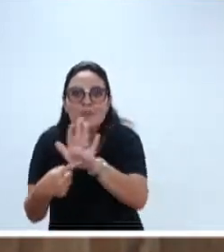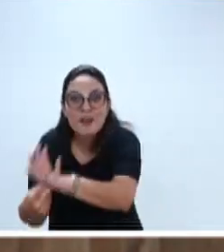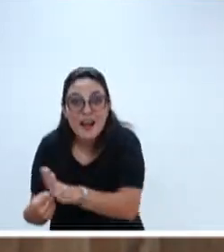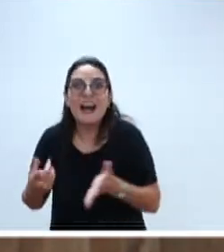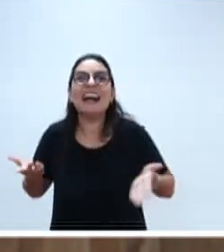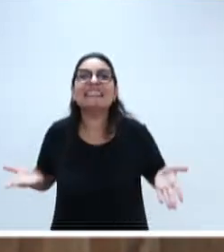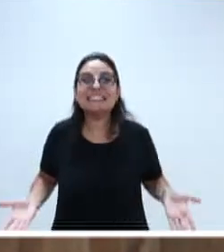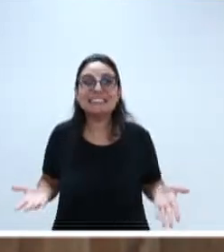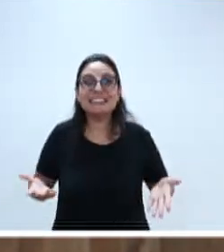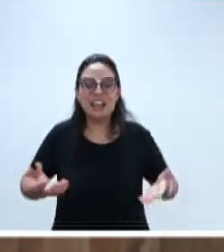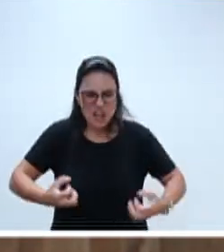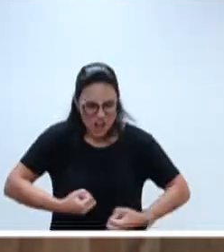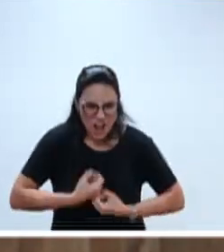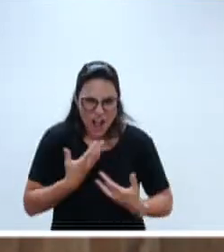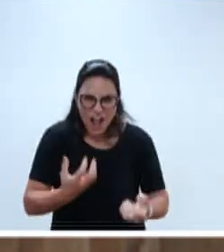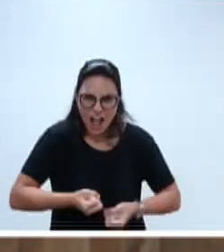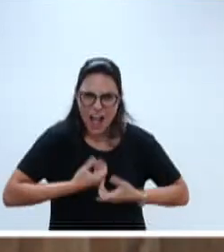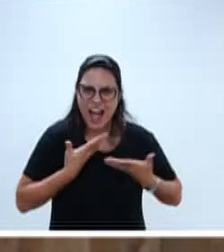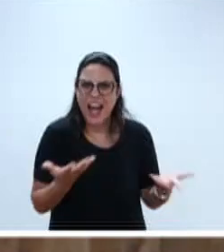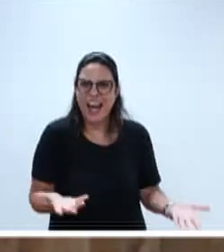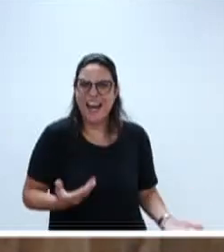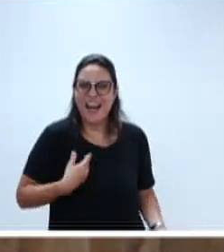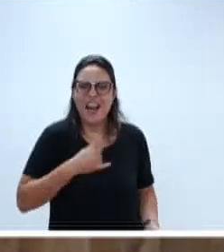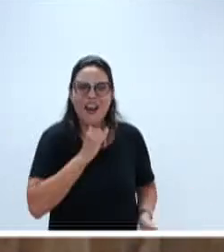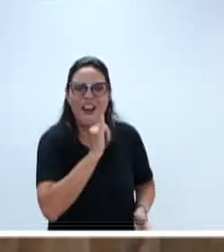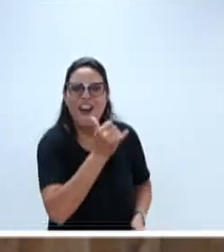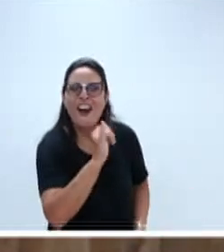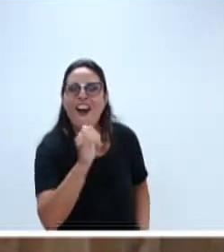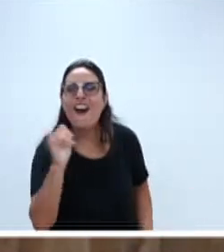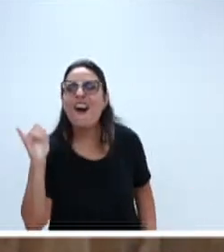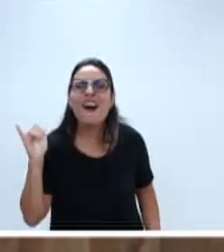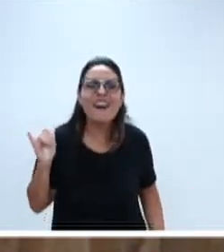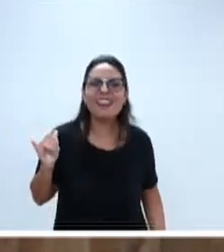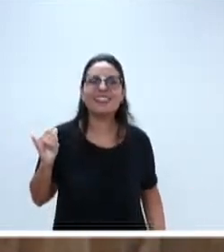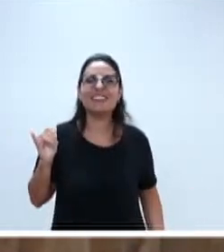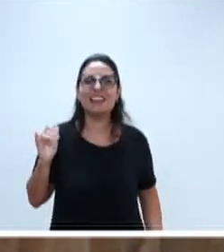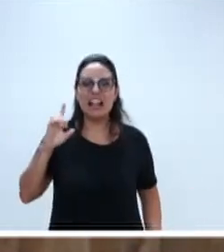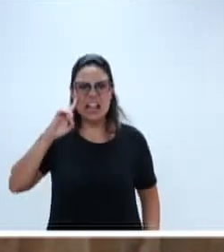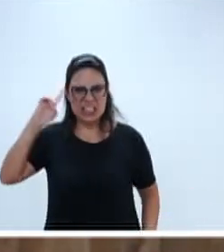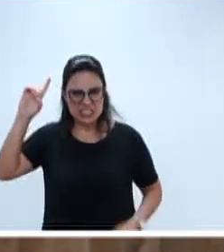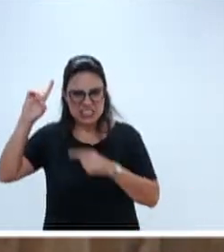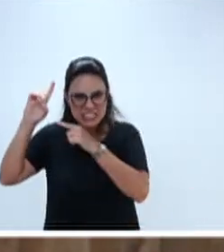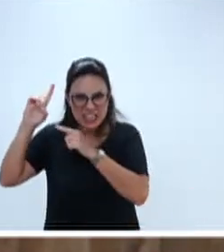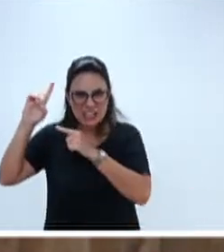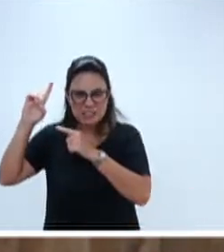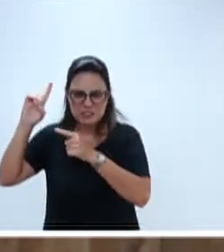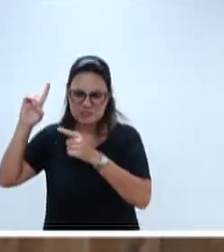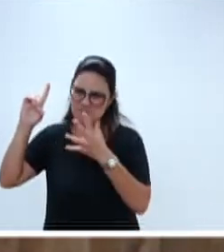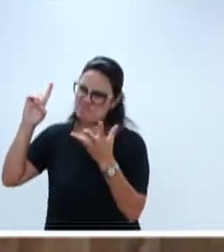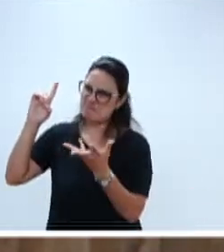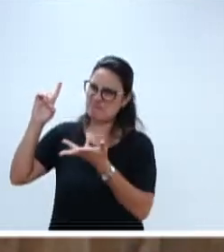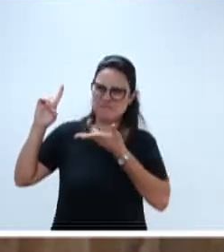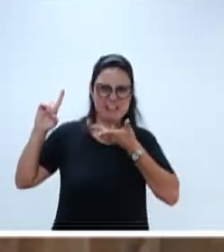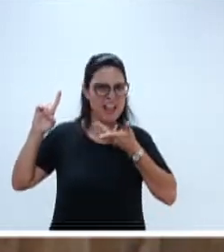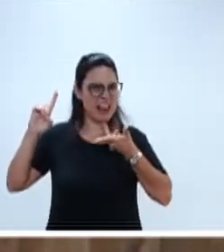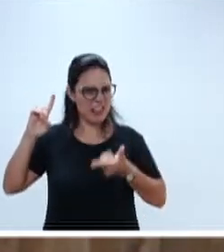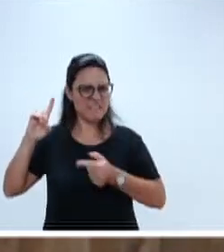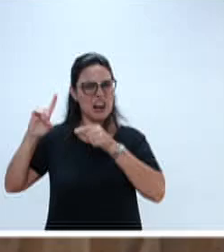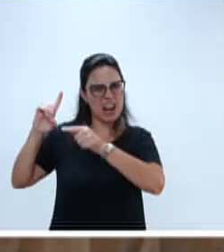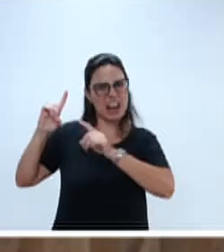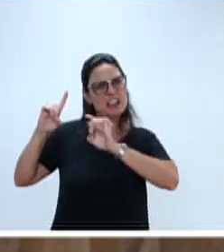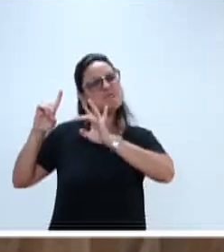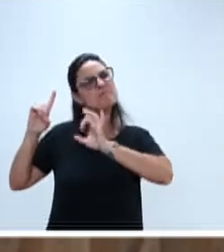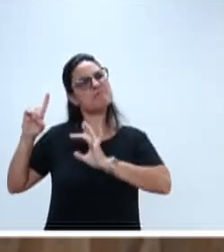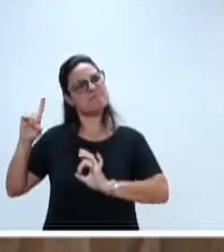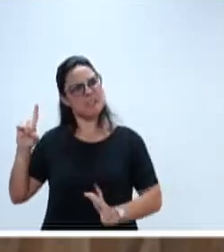estamos contando para as pessoas. Nosso Deus é maior, nosso Deus é maravilhoso, nosso Deus é especial. Esse